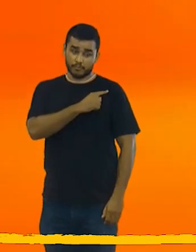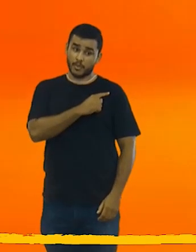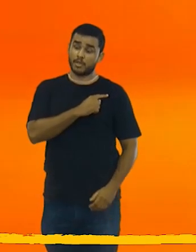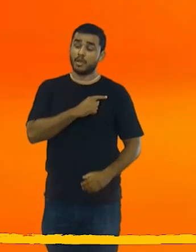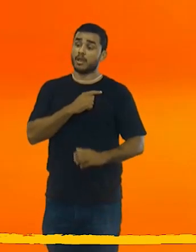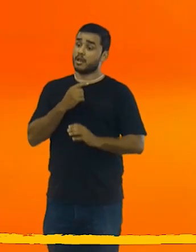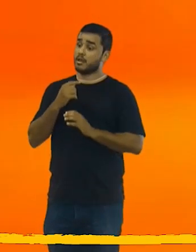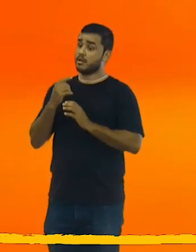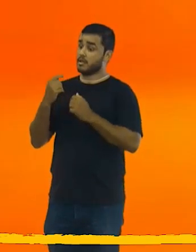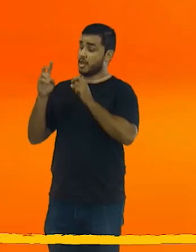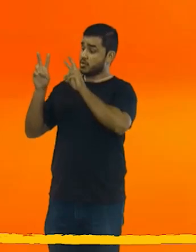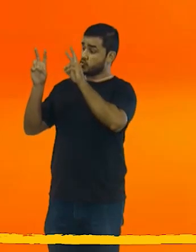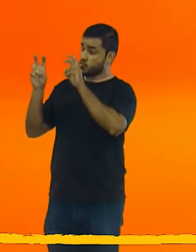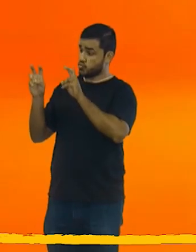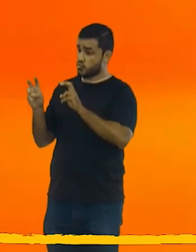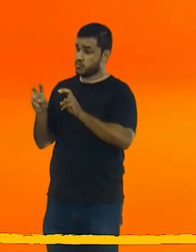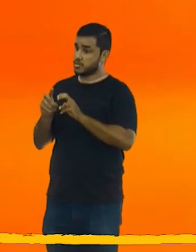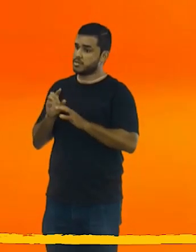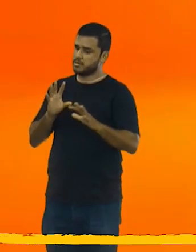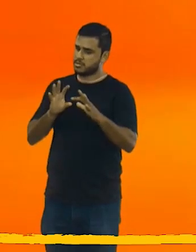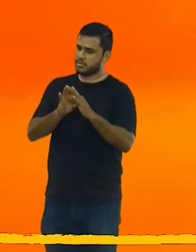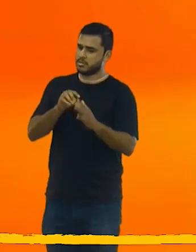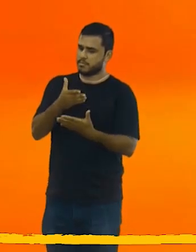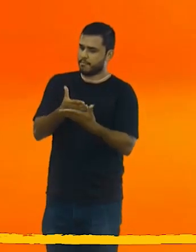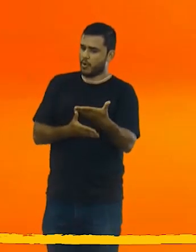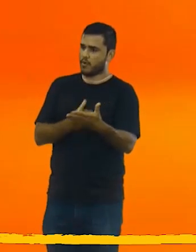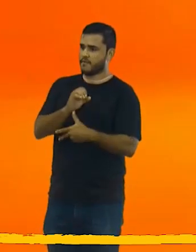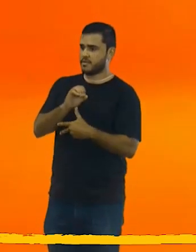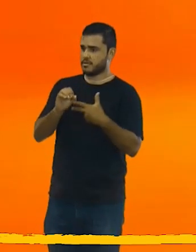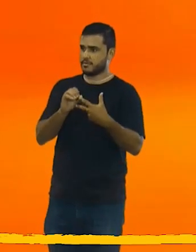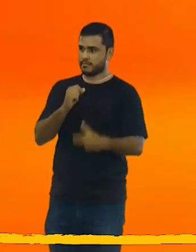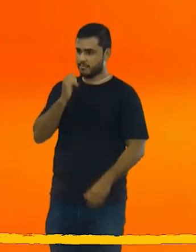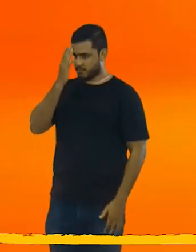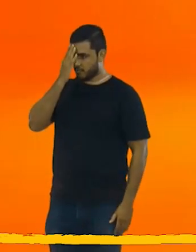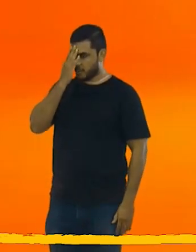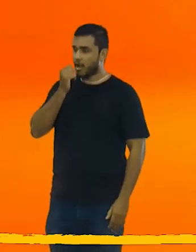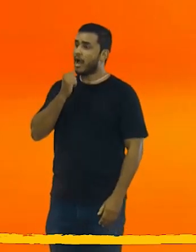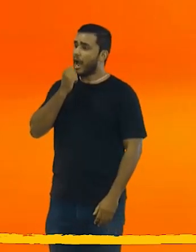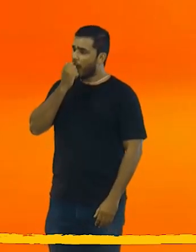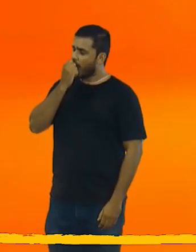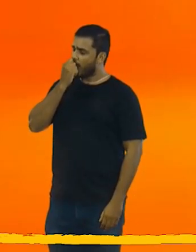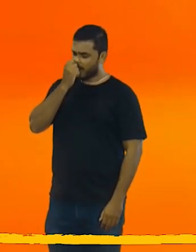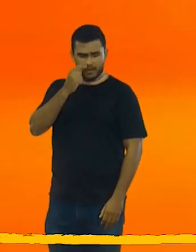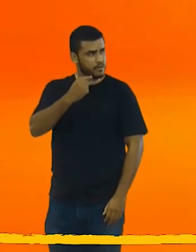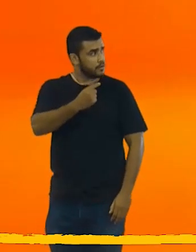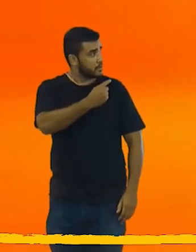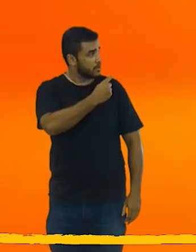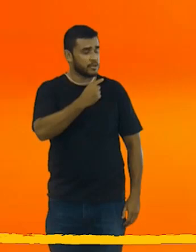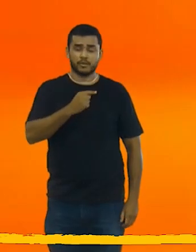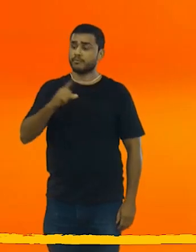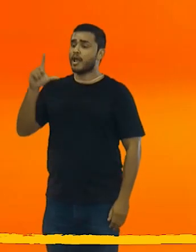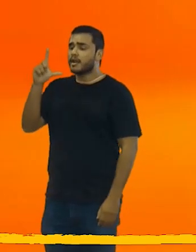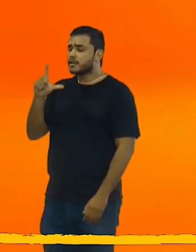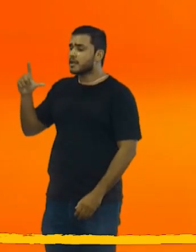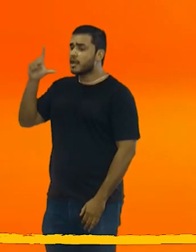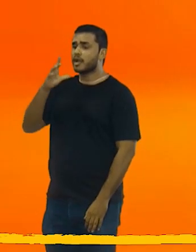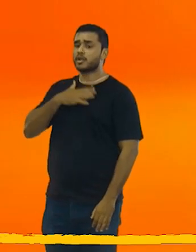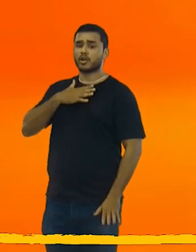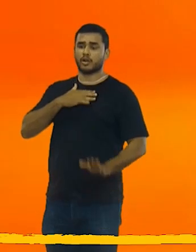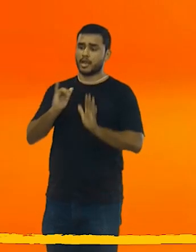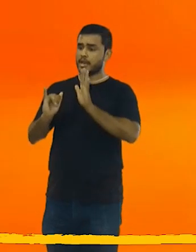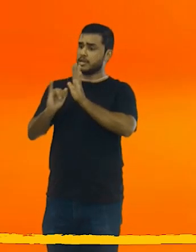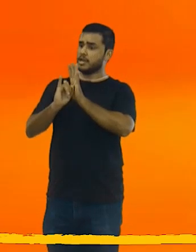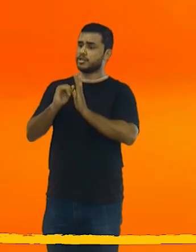A literatura é a nossa identidade, faz parte daquilo que nós somos. E o Nordeste, e o